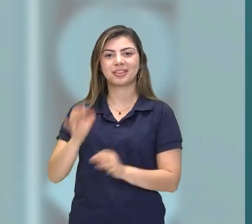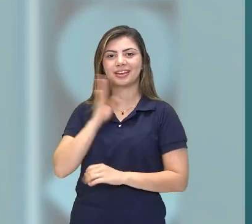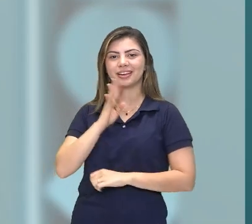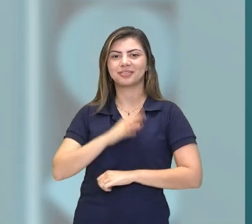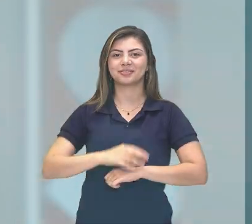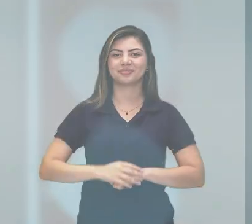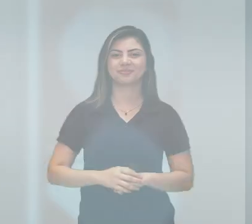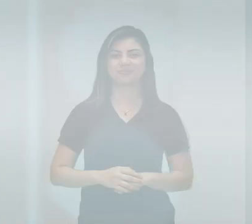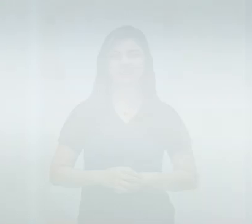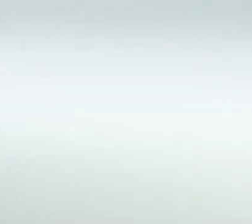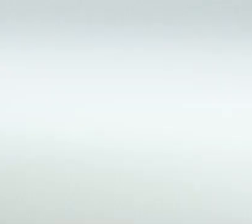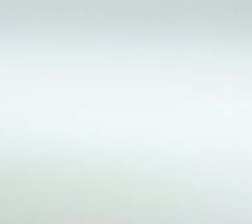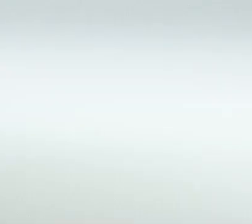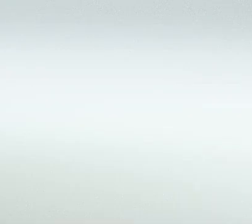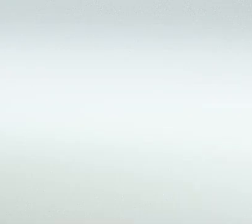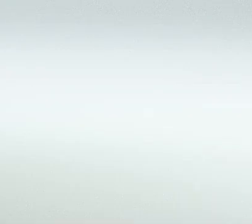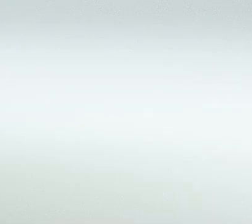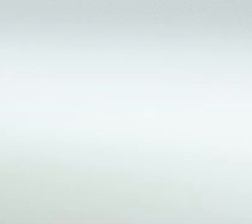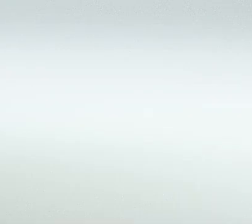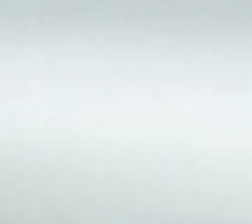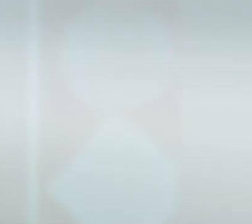a ela.